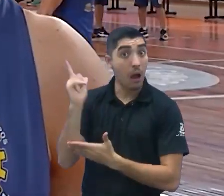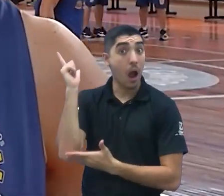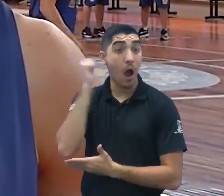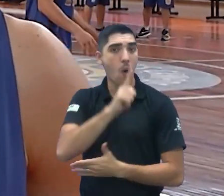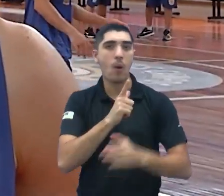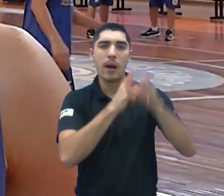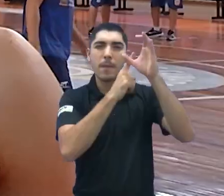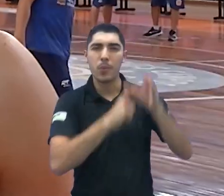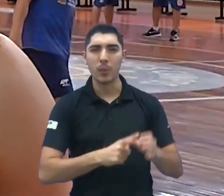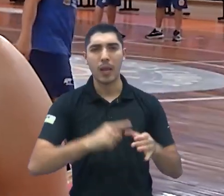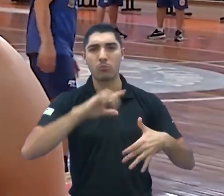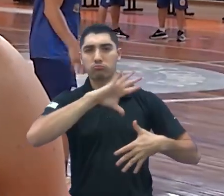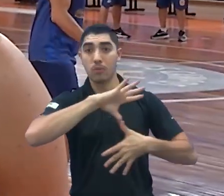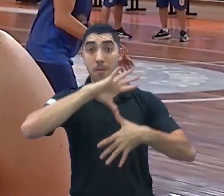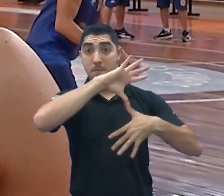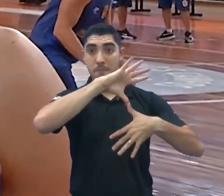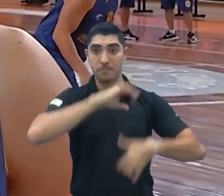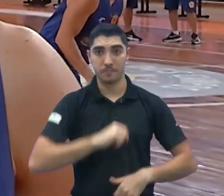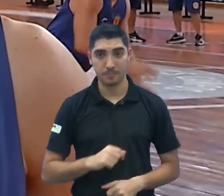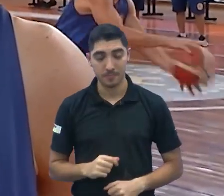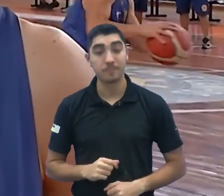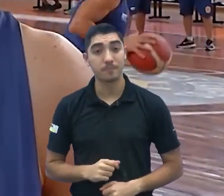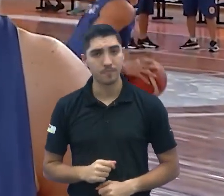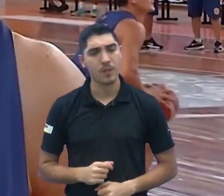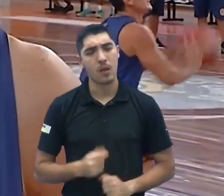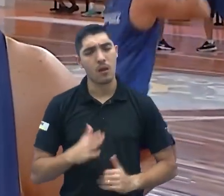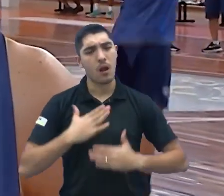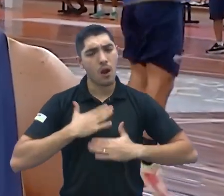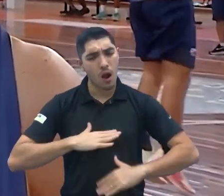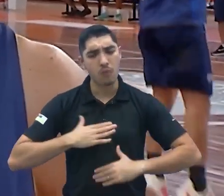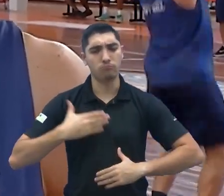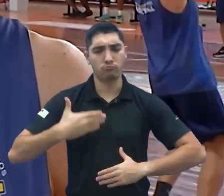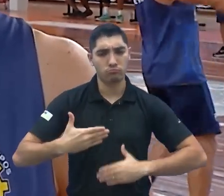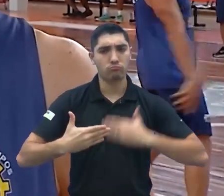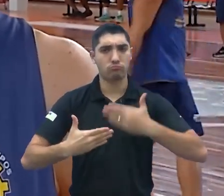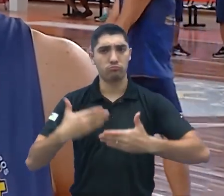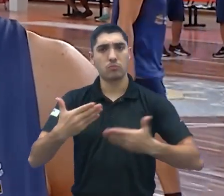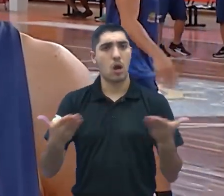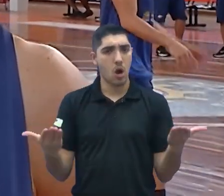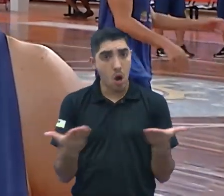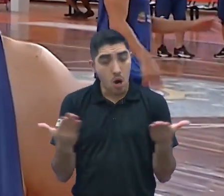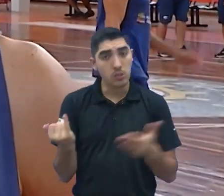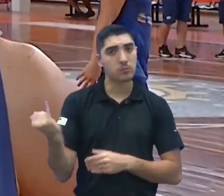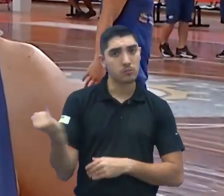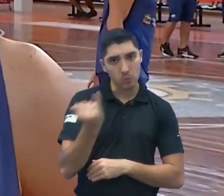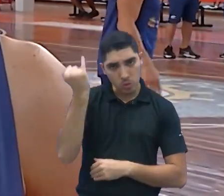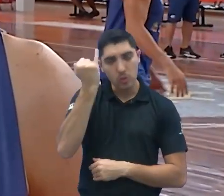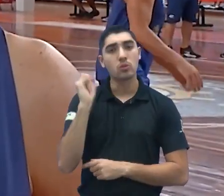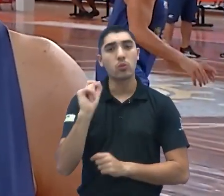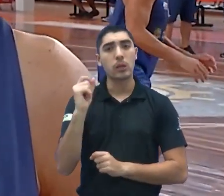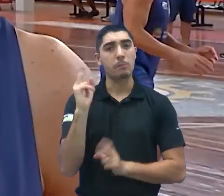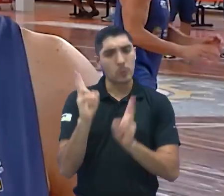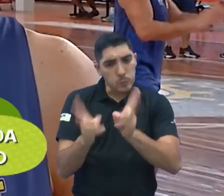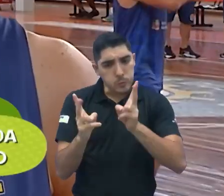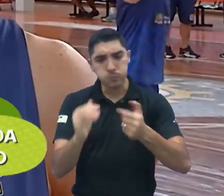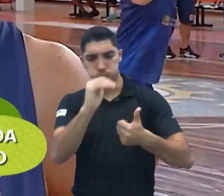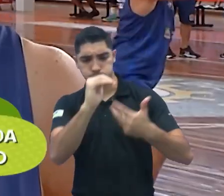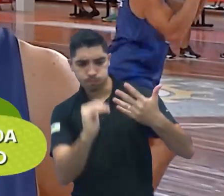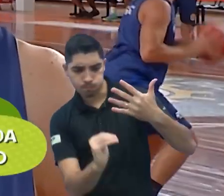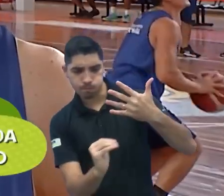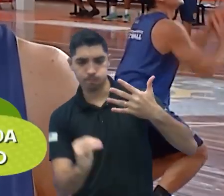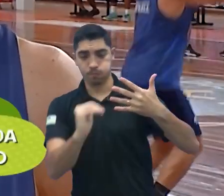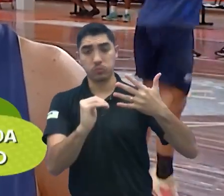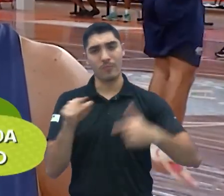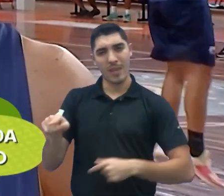vez. A gente tem primeiro os 3 jogos em casa, onde eles são importantíssimos para nós, para a gente continuar crescendo, subindo na tabela. Quanto ao Super 8, acho que